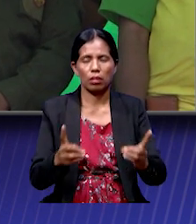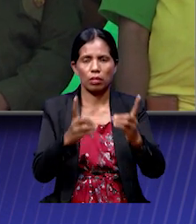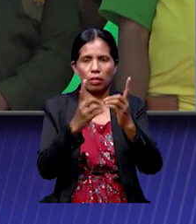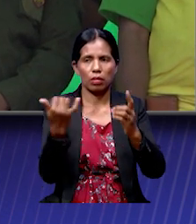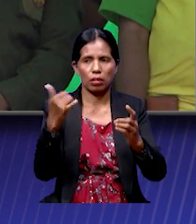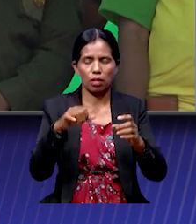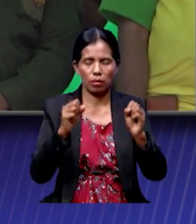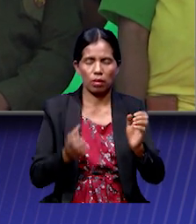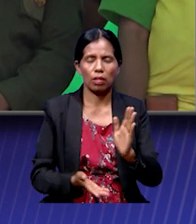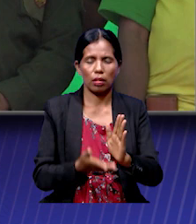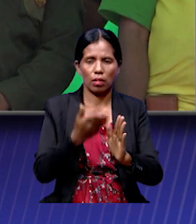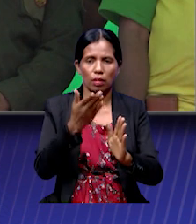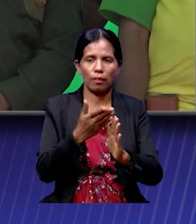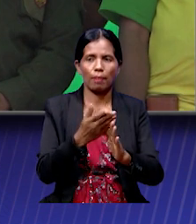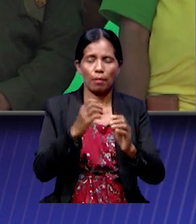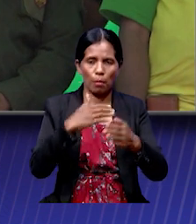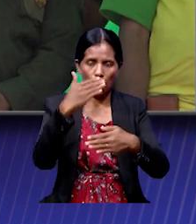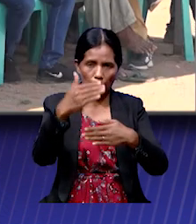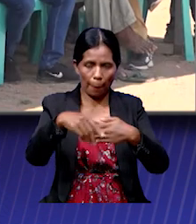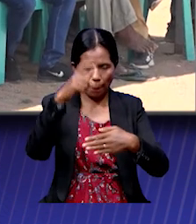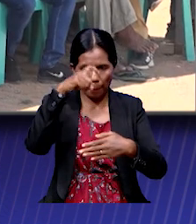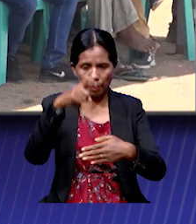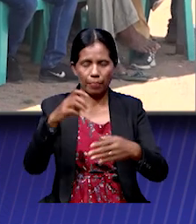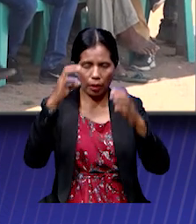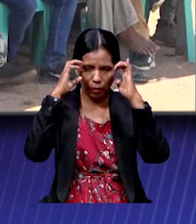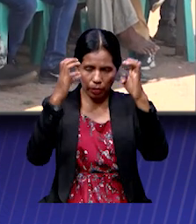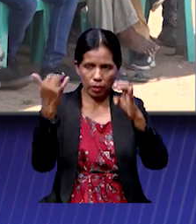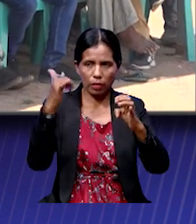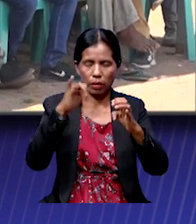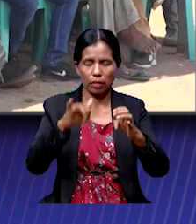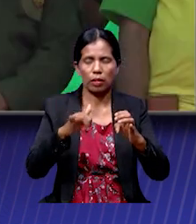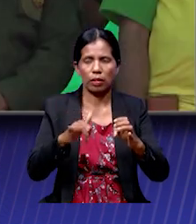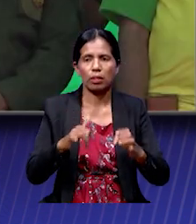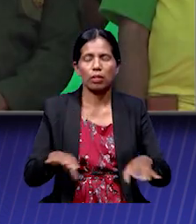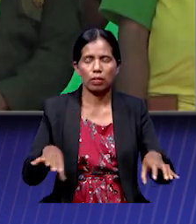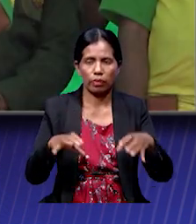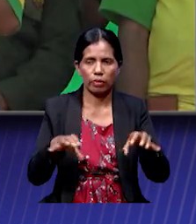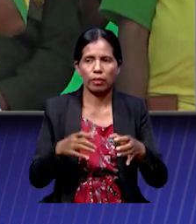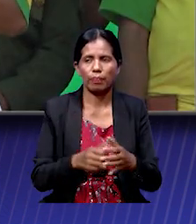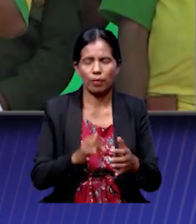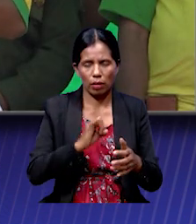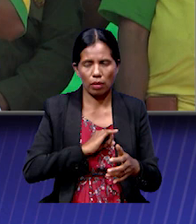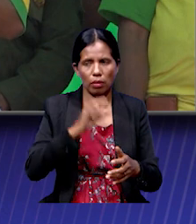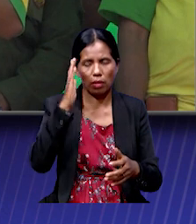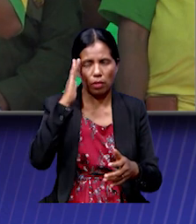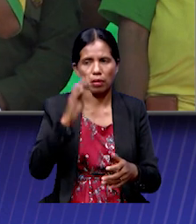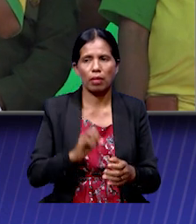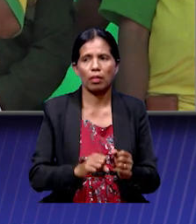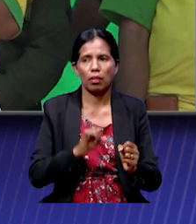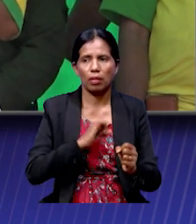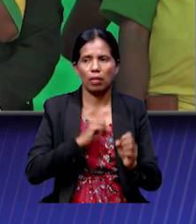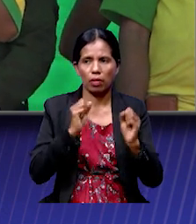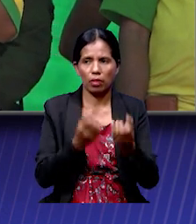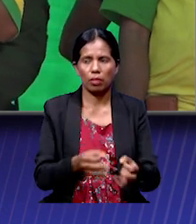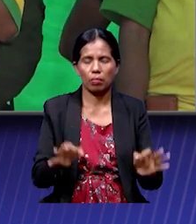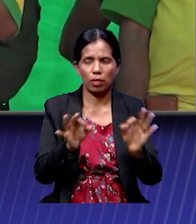sirem a atinge, sirem maturidade e sirem a to perfeição e sirenia empenho profissional. Ao não ainda nem botar no mesmo importante